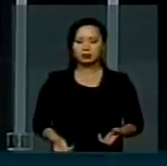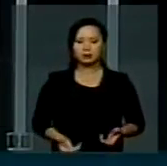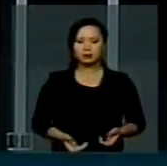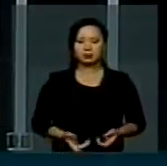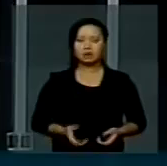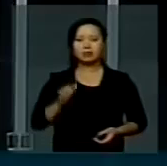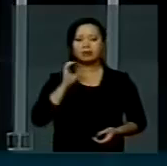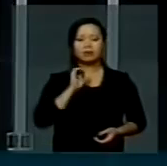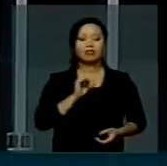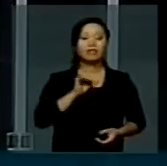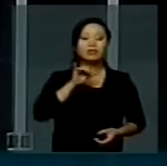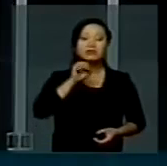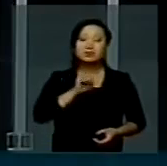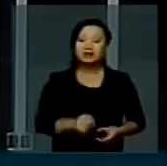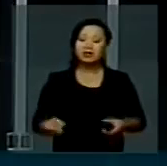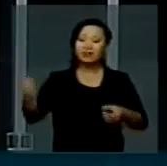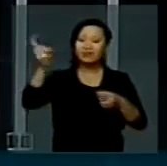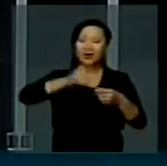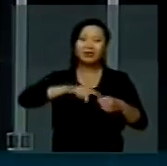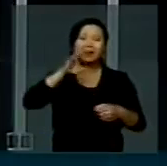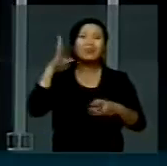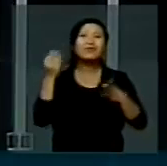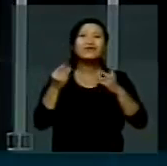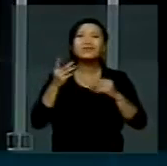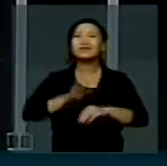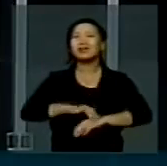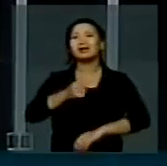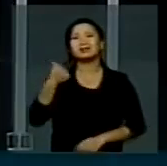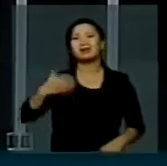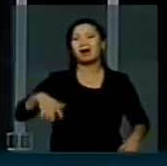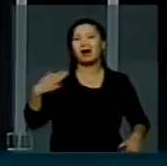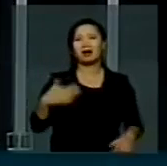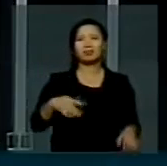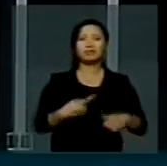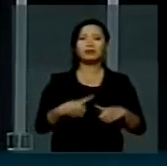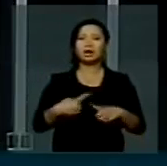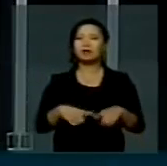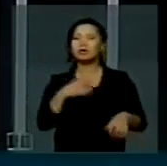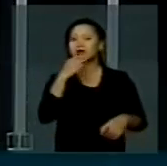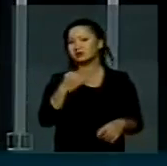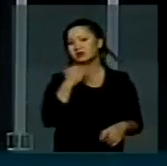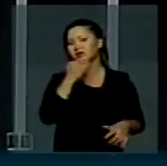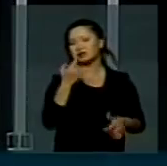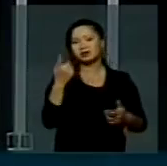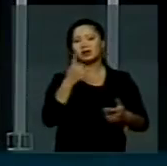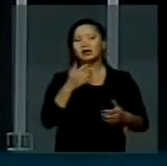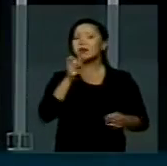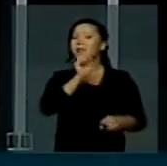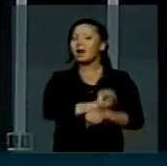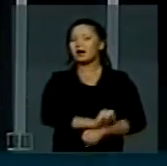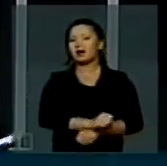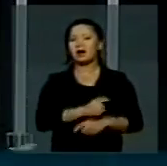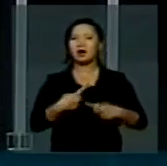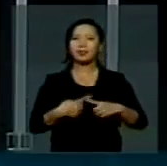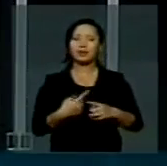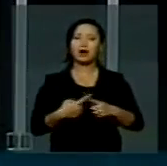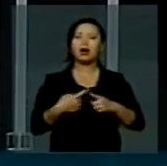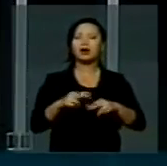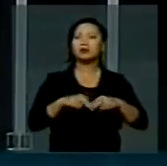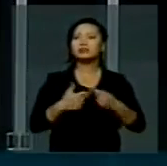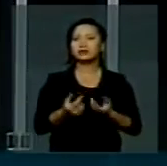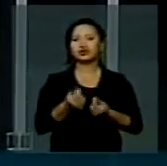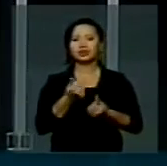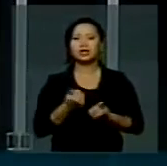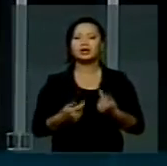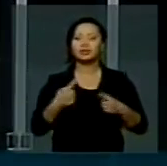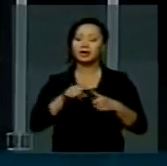retornaram muito mais caras do que quando foram paralisadas. Então é necessário que nós tenhamos também essa compreensão de darmos